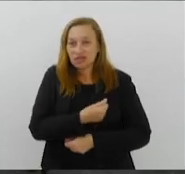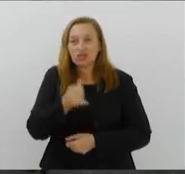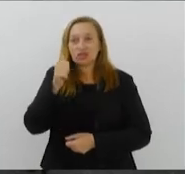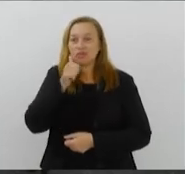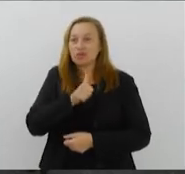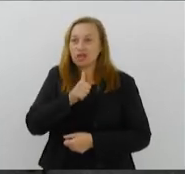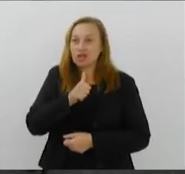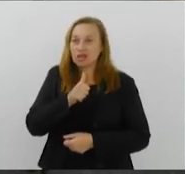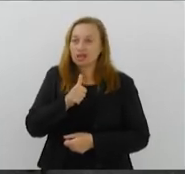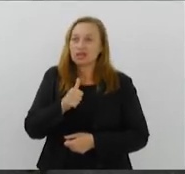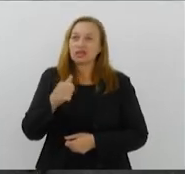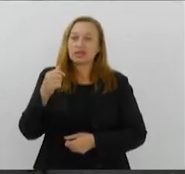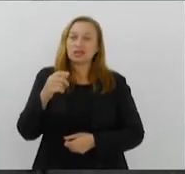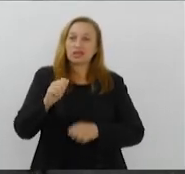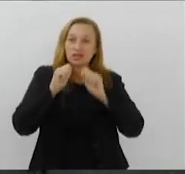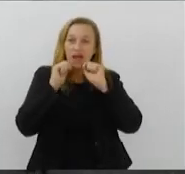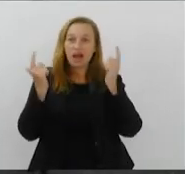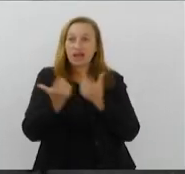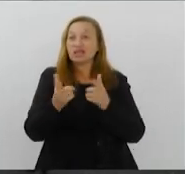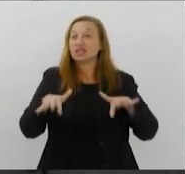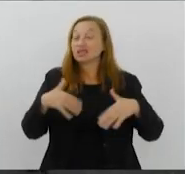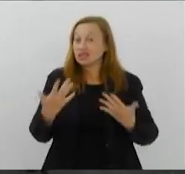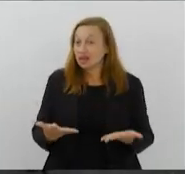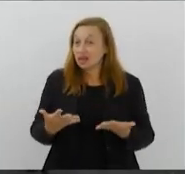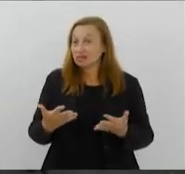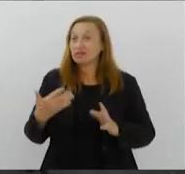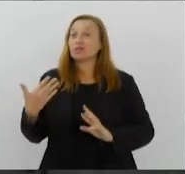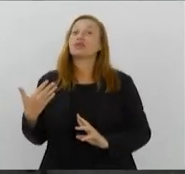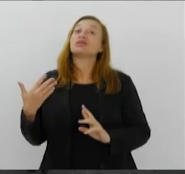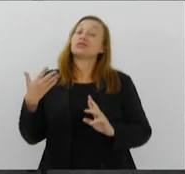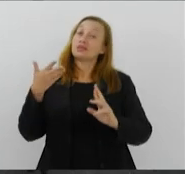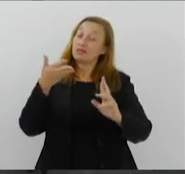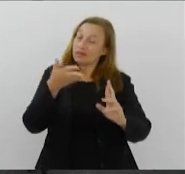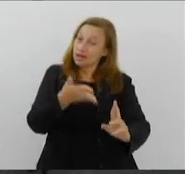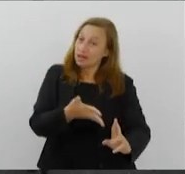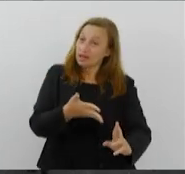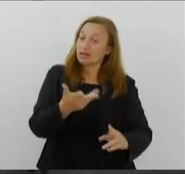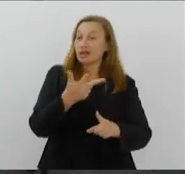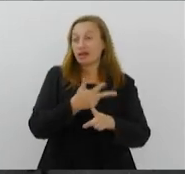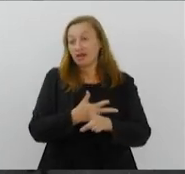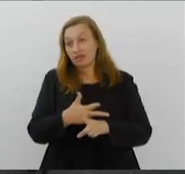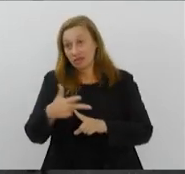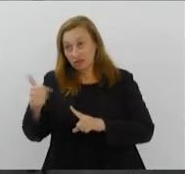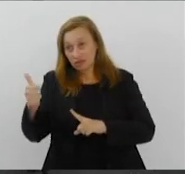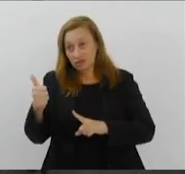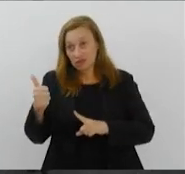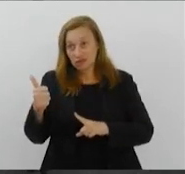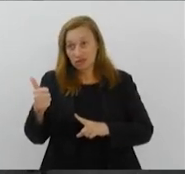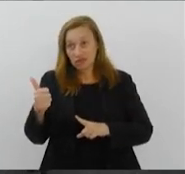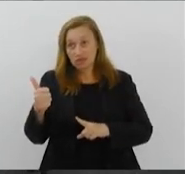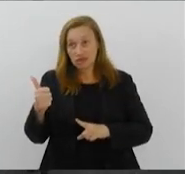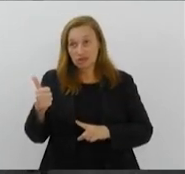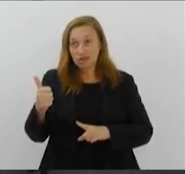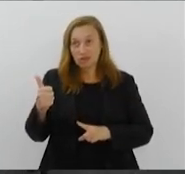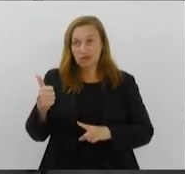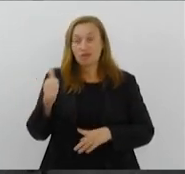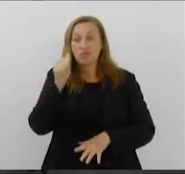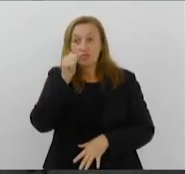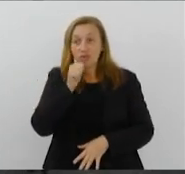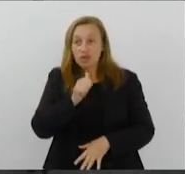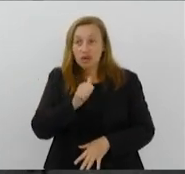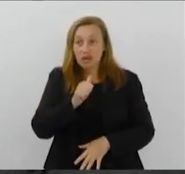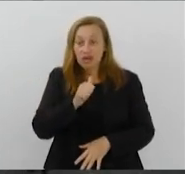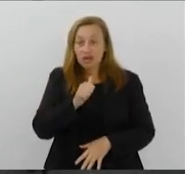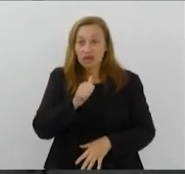a estar aqui na LERJ. Então, isso representa a vitória de uma mulher